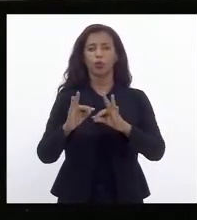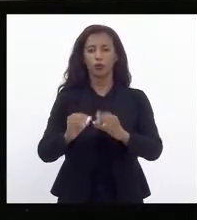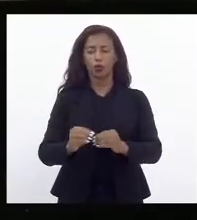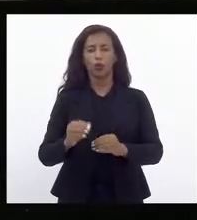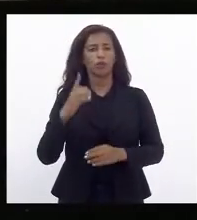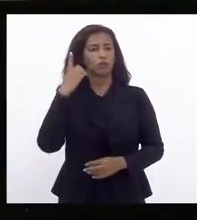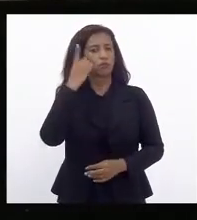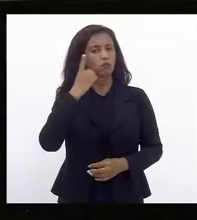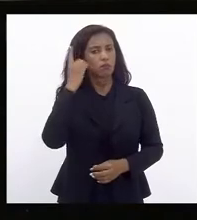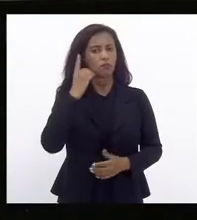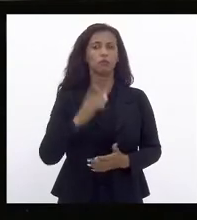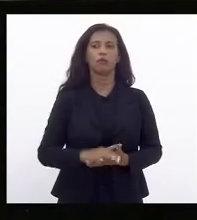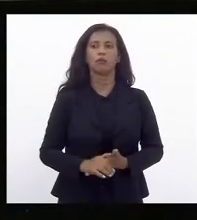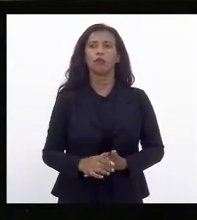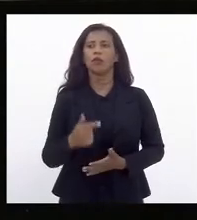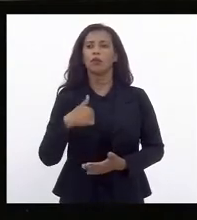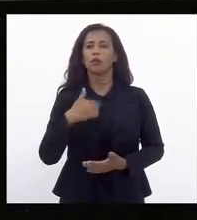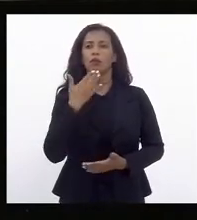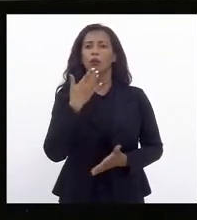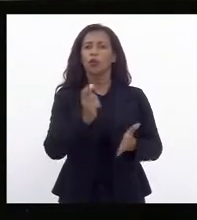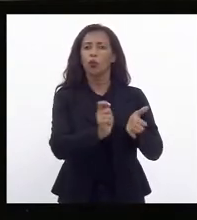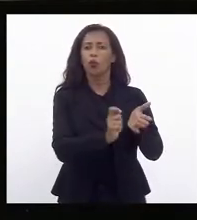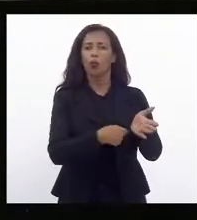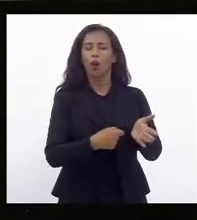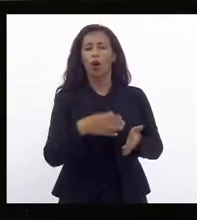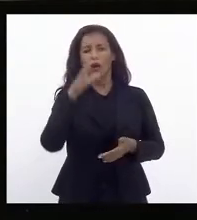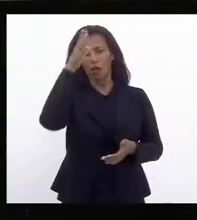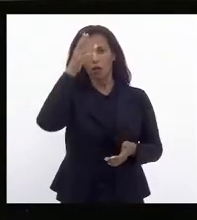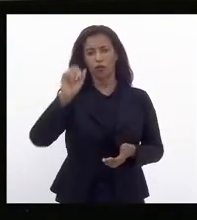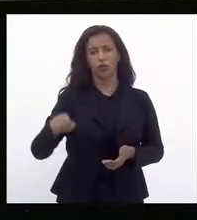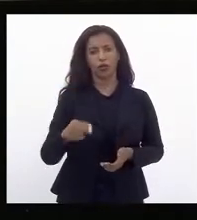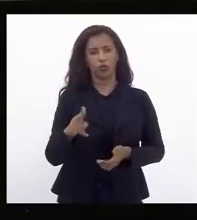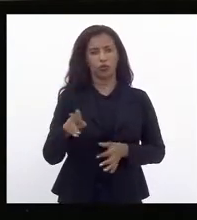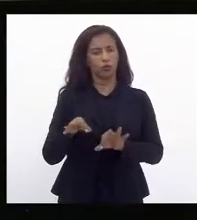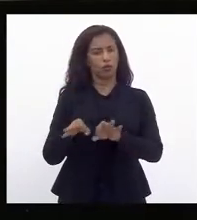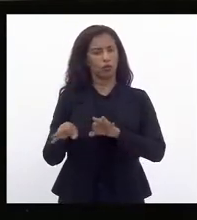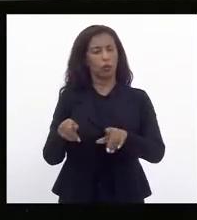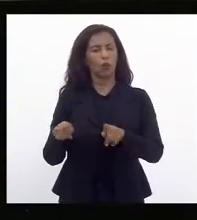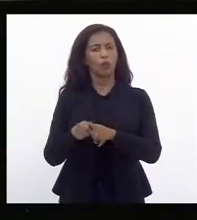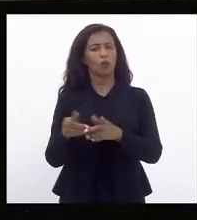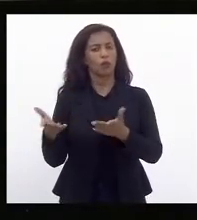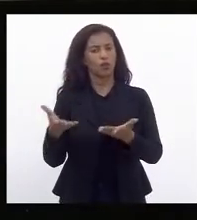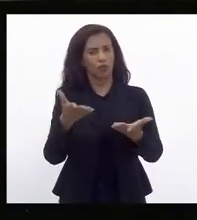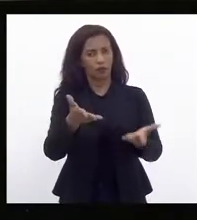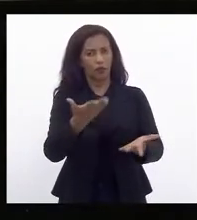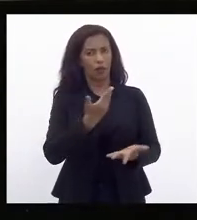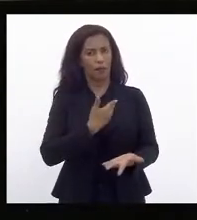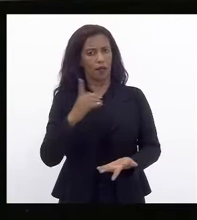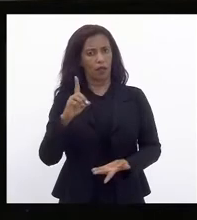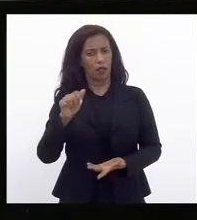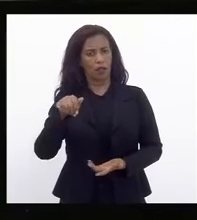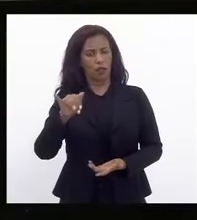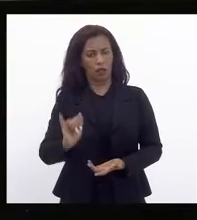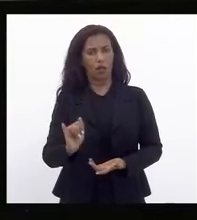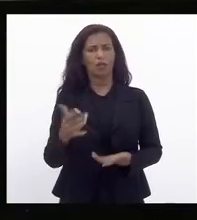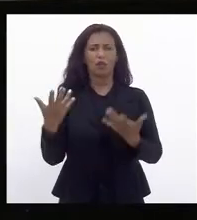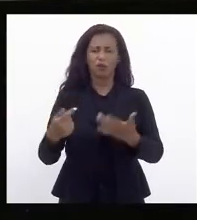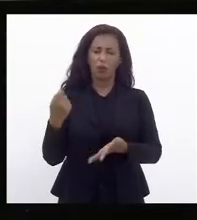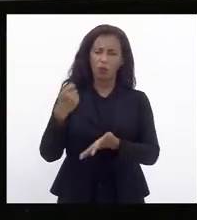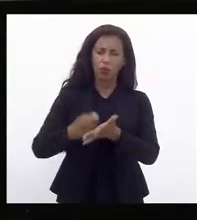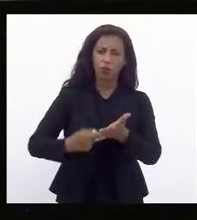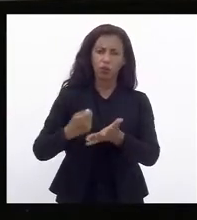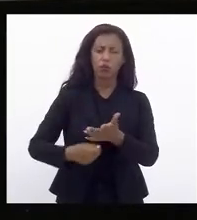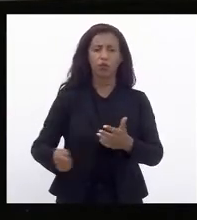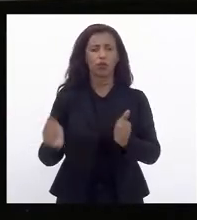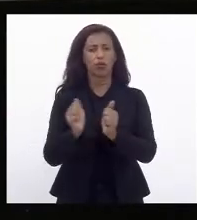todas as deputadas. Eu também vou pedir coautoria à tia Jô desse projeto, como também já falei com a nossa amiga Dani Monteiro, e vamos lutar